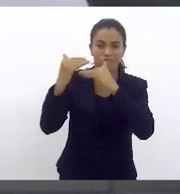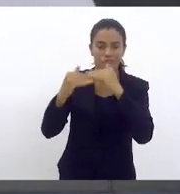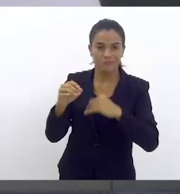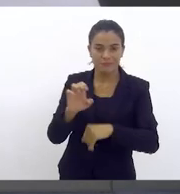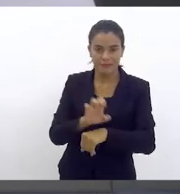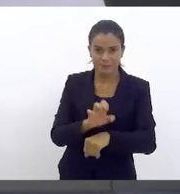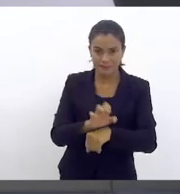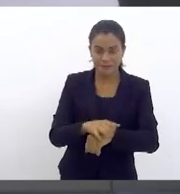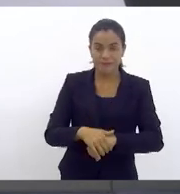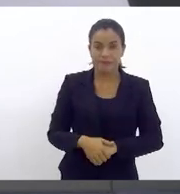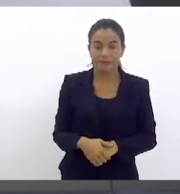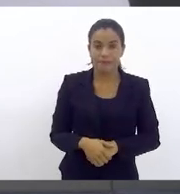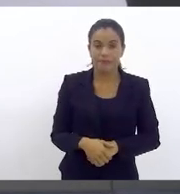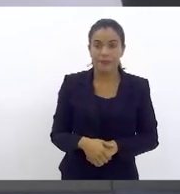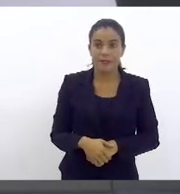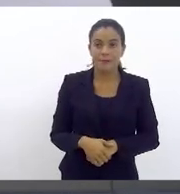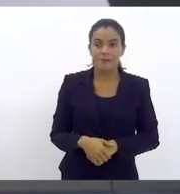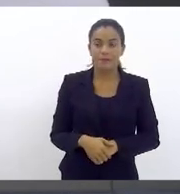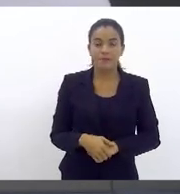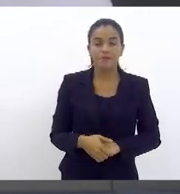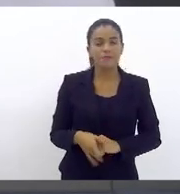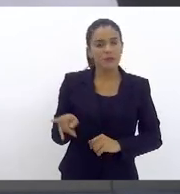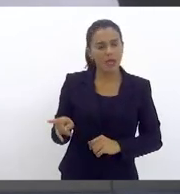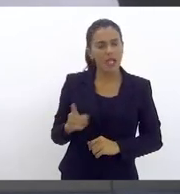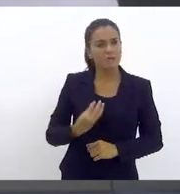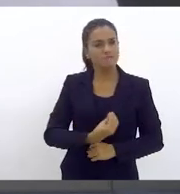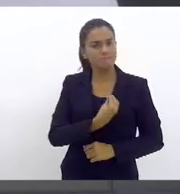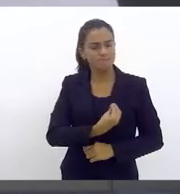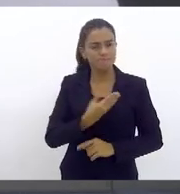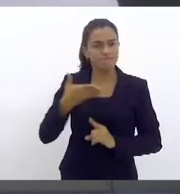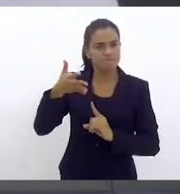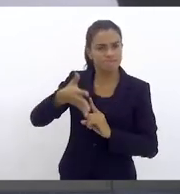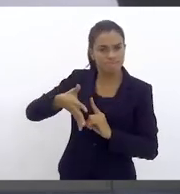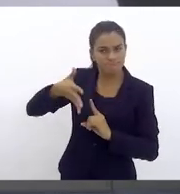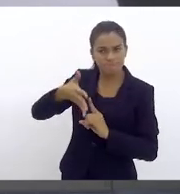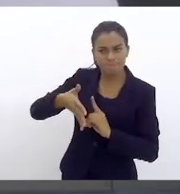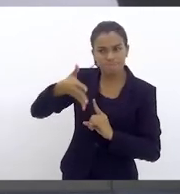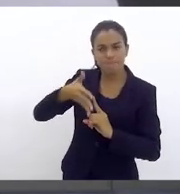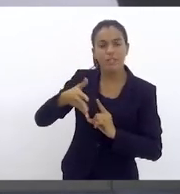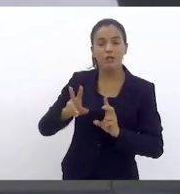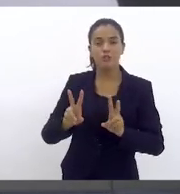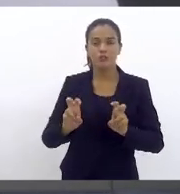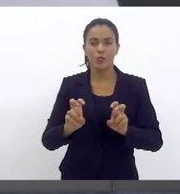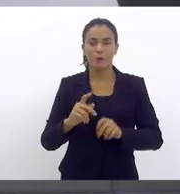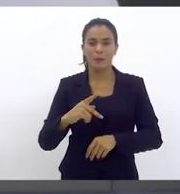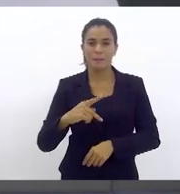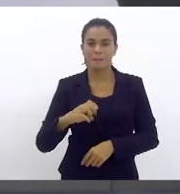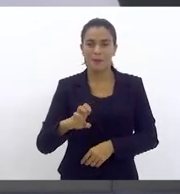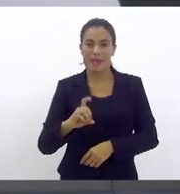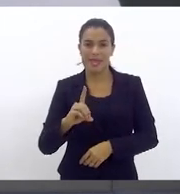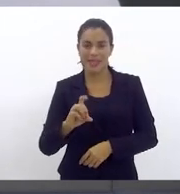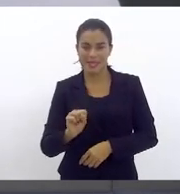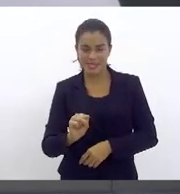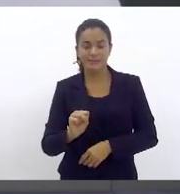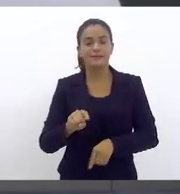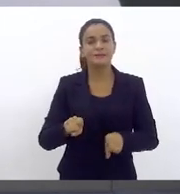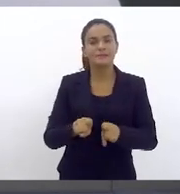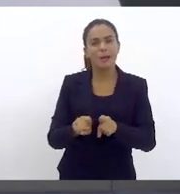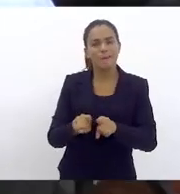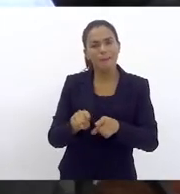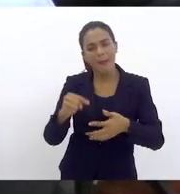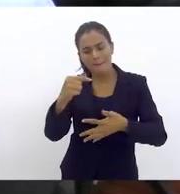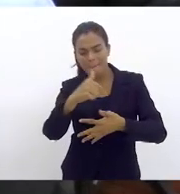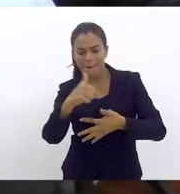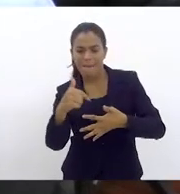recentemente fazendo apresentação do Pets e de todos os